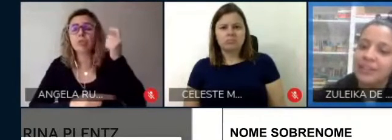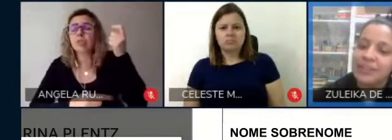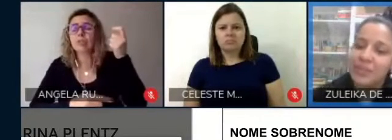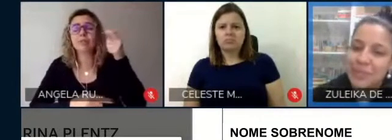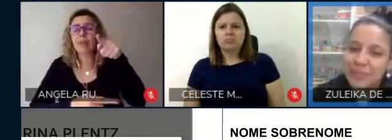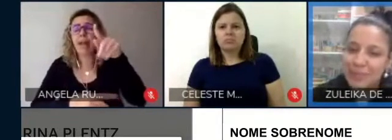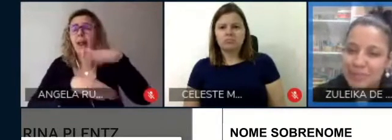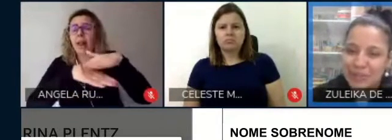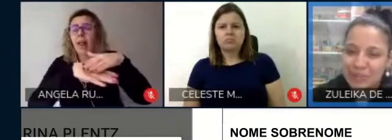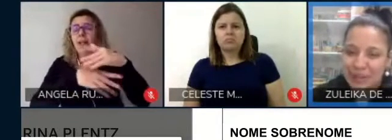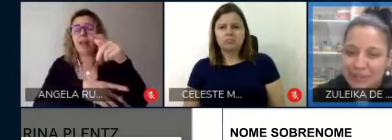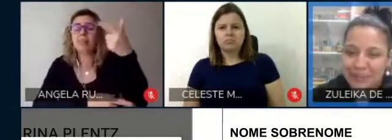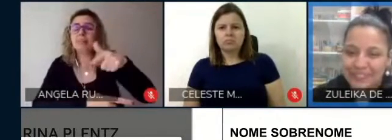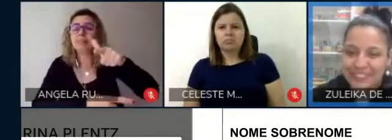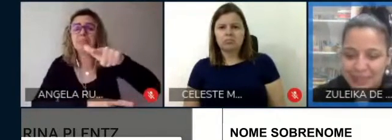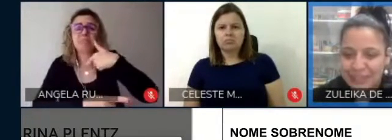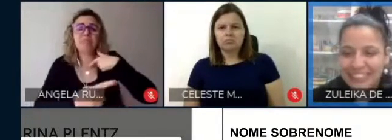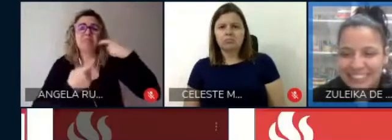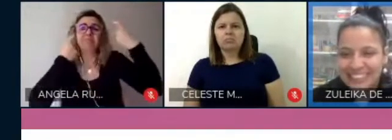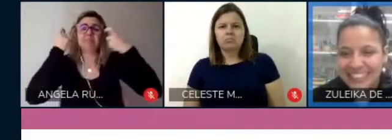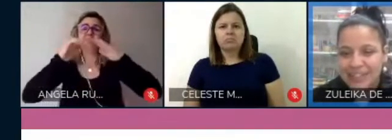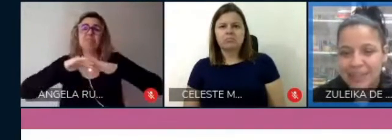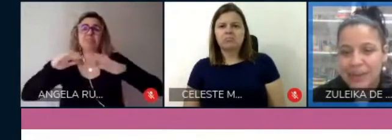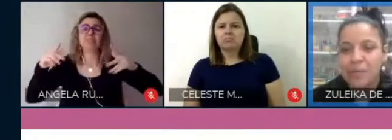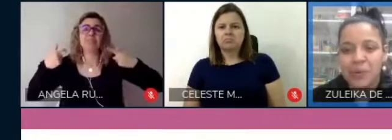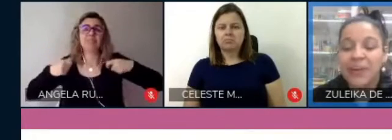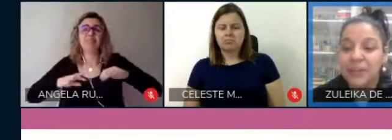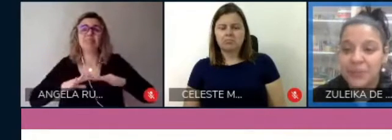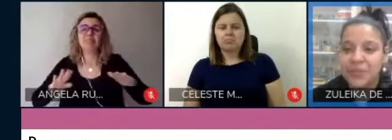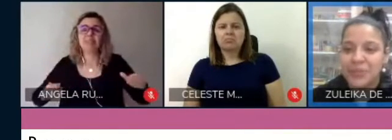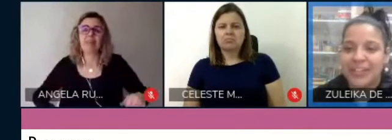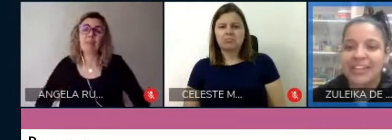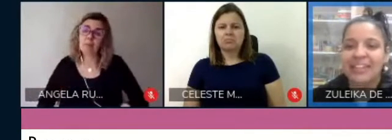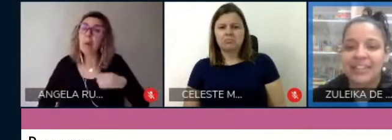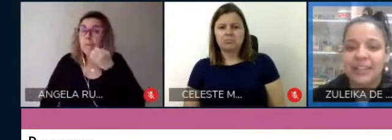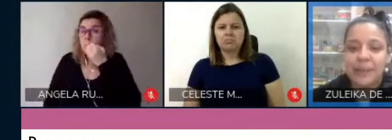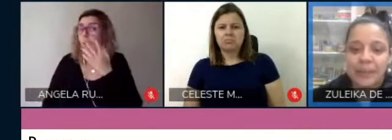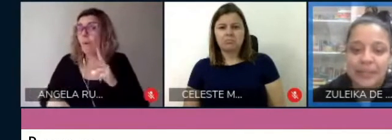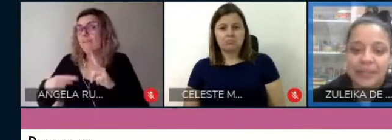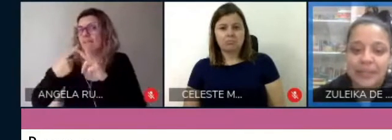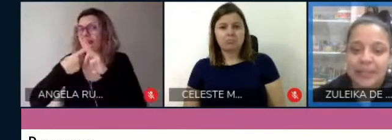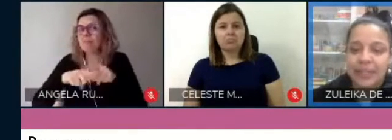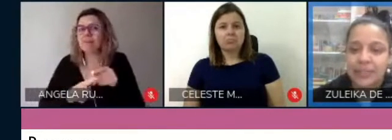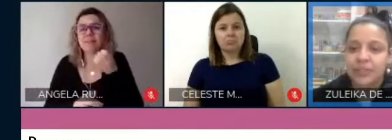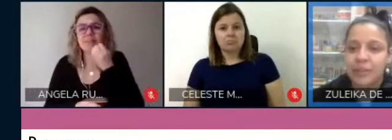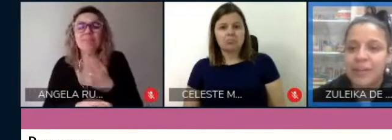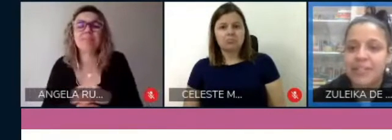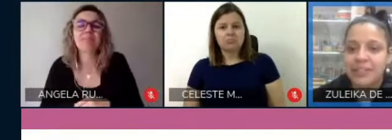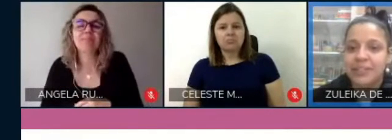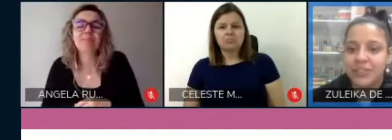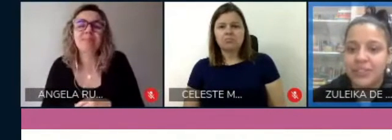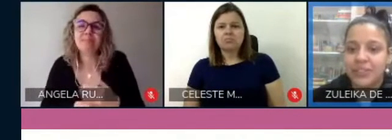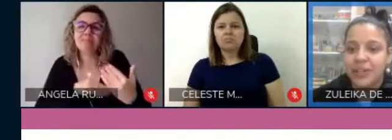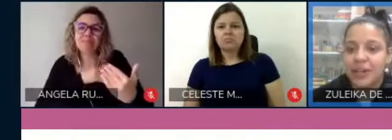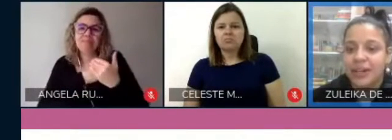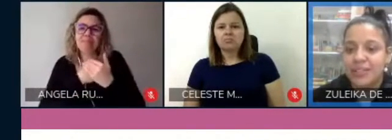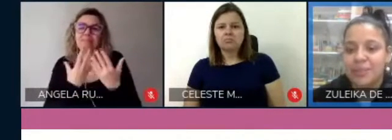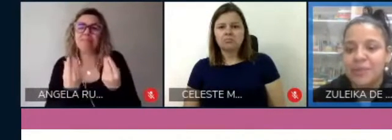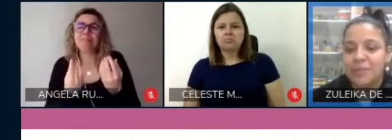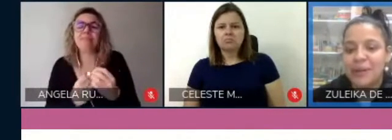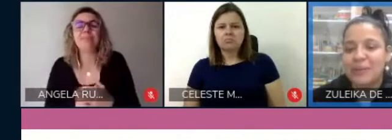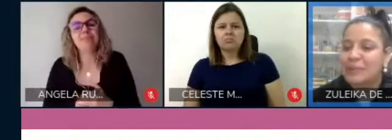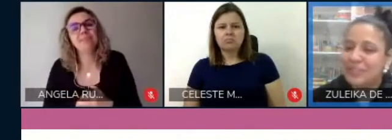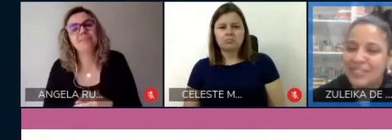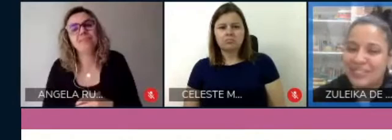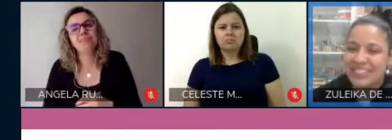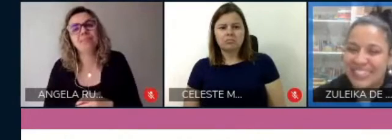renovação. E aí eu não preciso me preocupar, tá bem? É um bom recurso, né? Ele ajuda bastante a gente